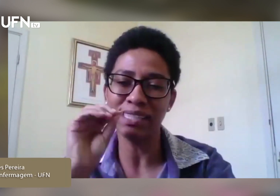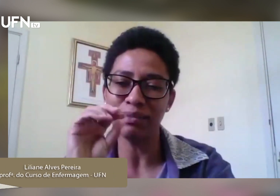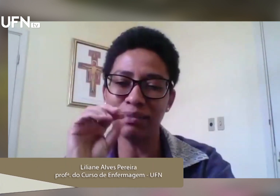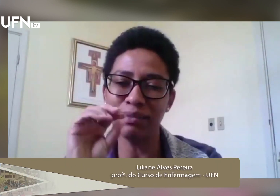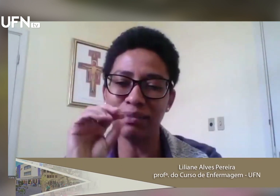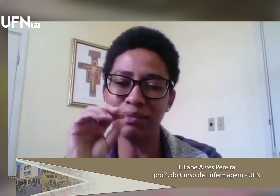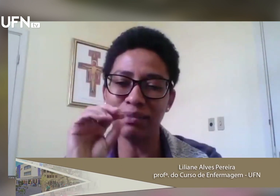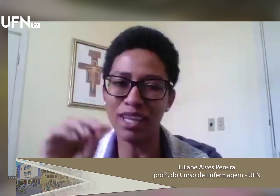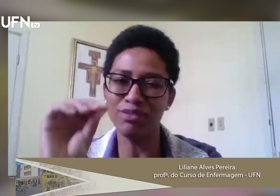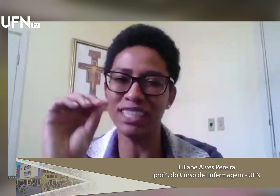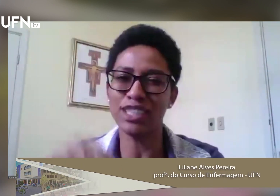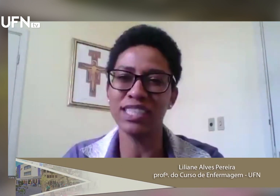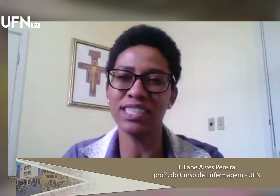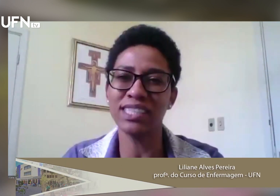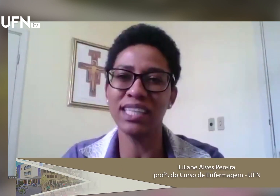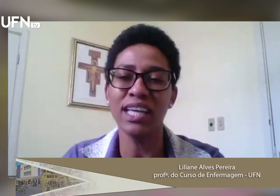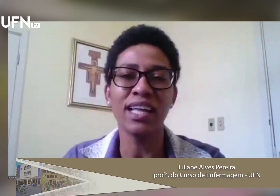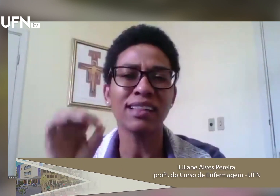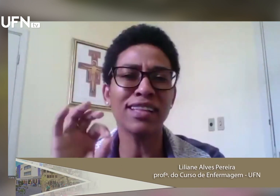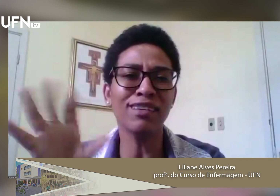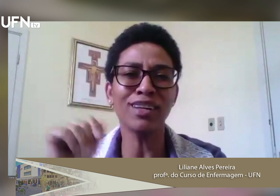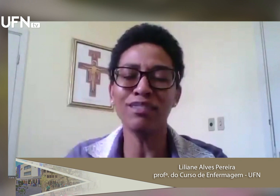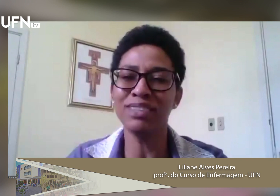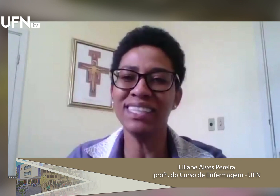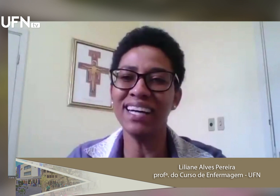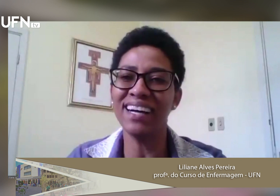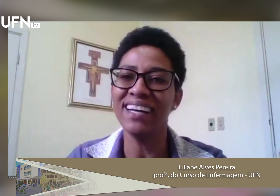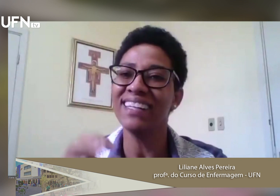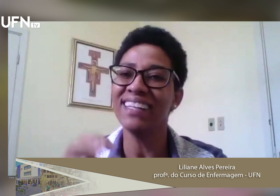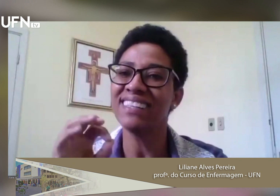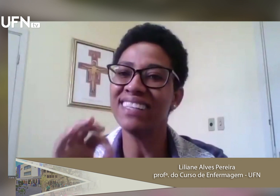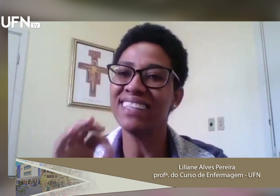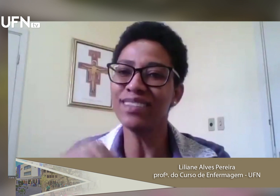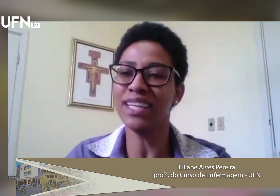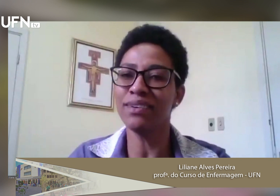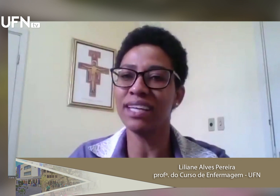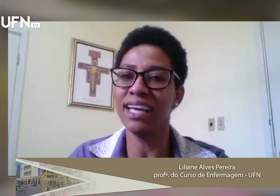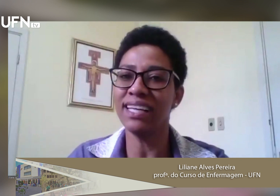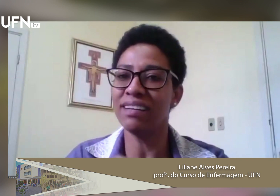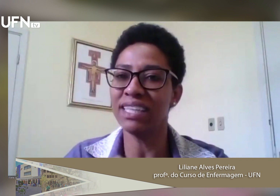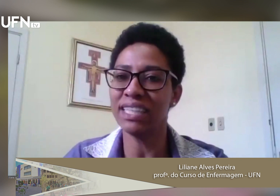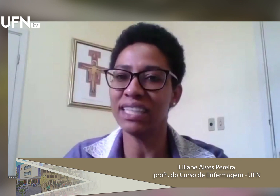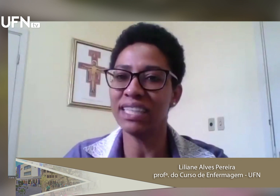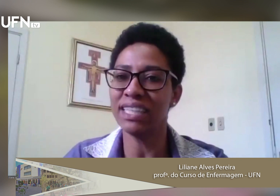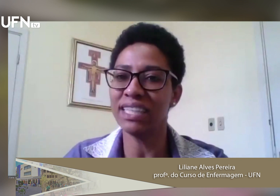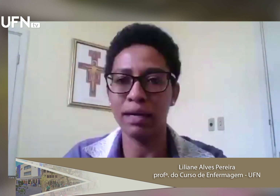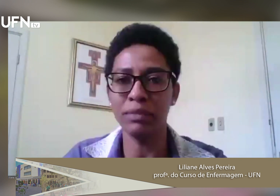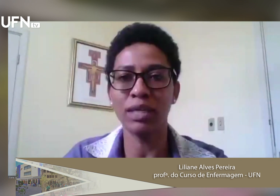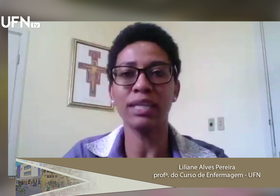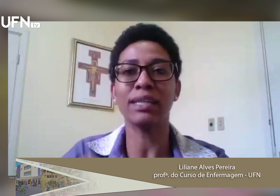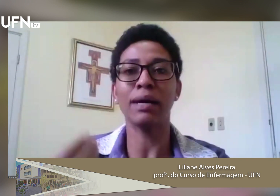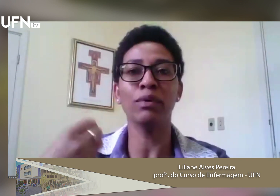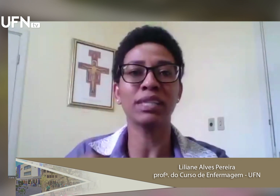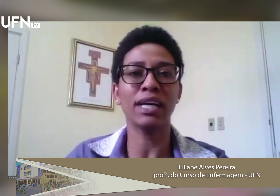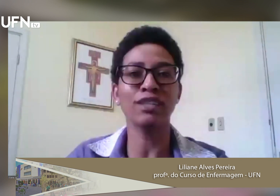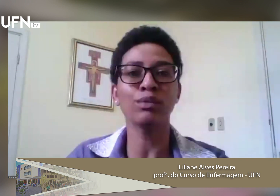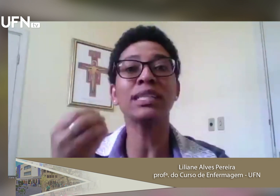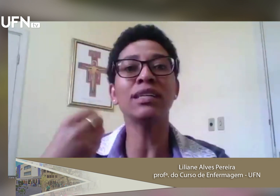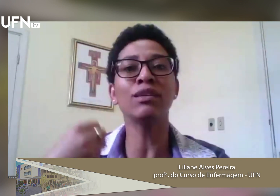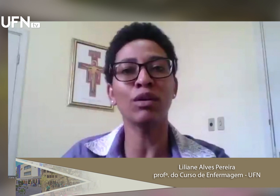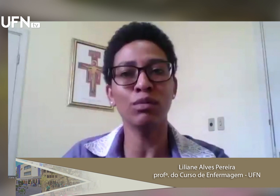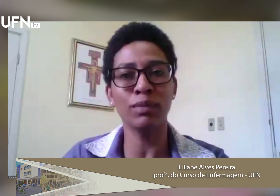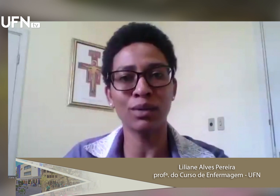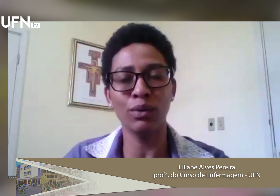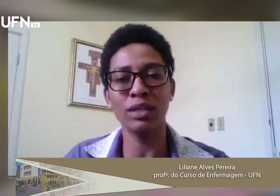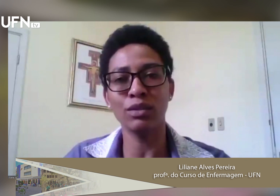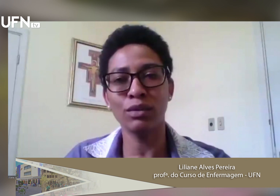assim, bem, bem, bem afinadinha assim, tão novinha, tão não sei o quê, e na verdade você sabe o que está por trás do